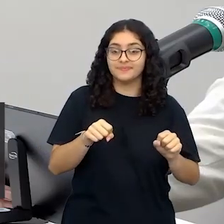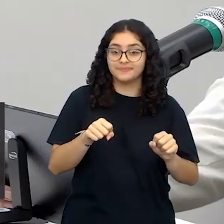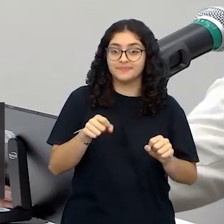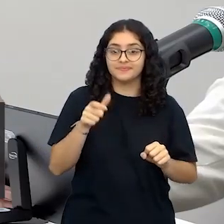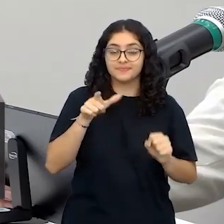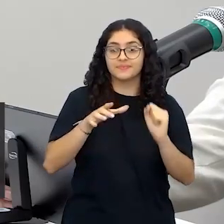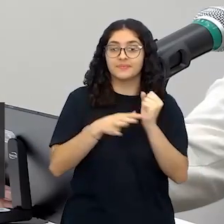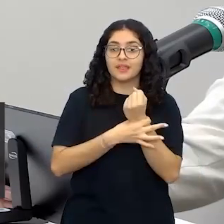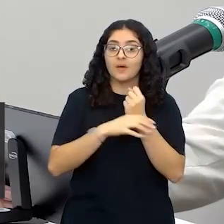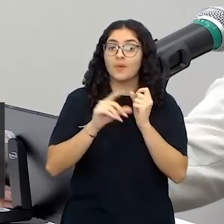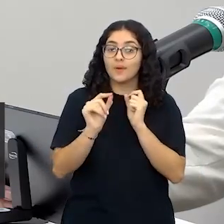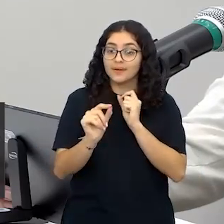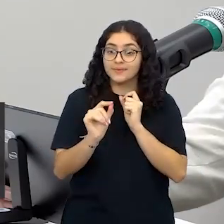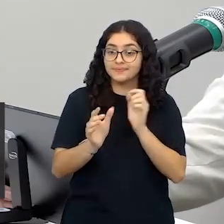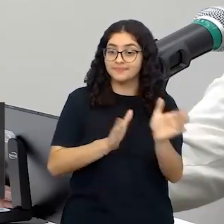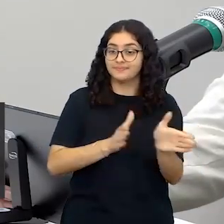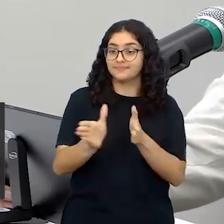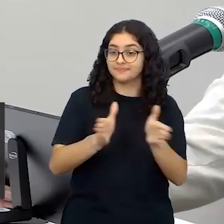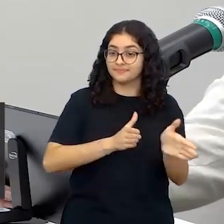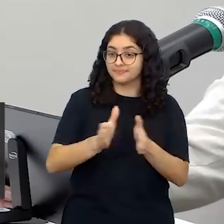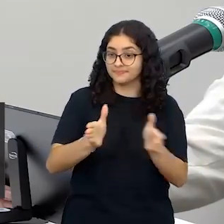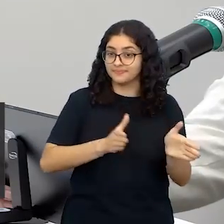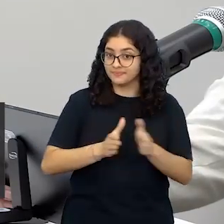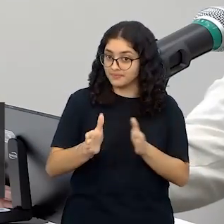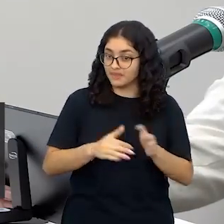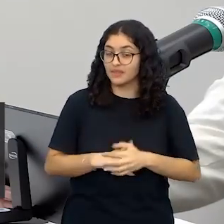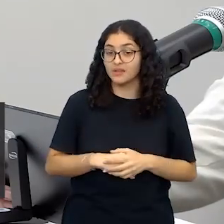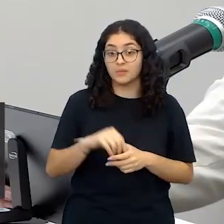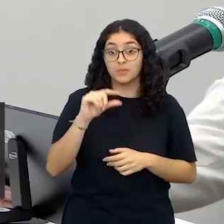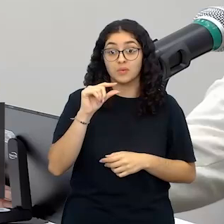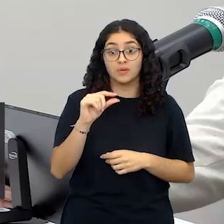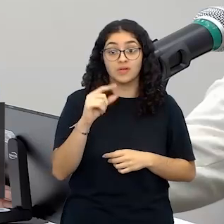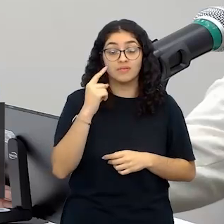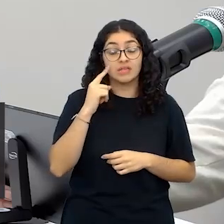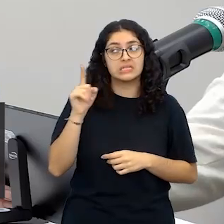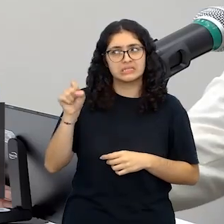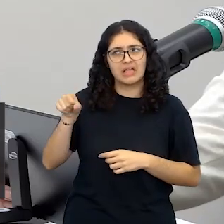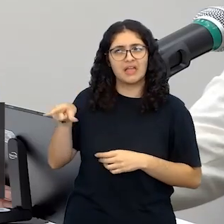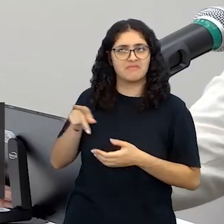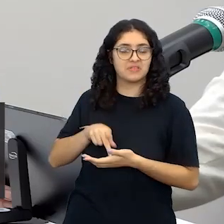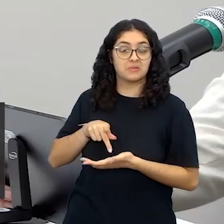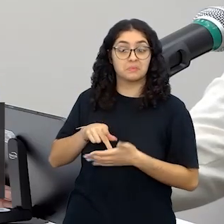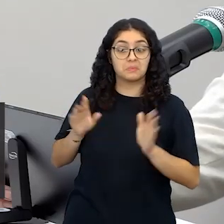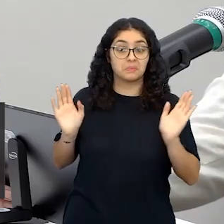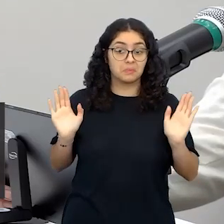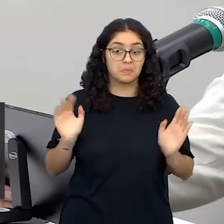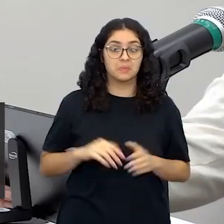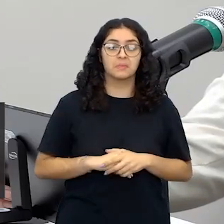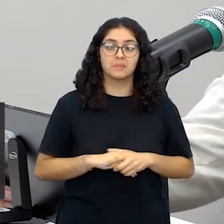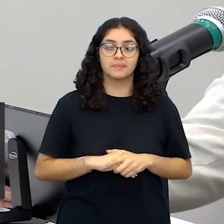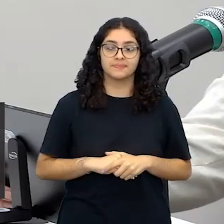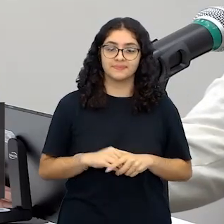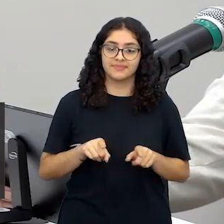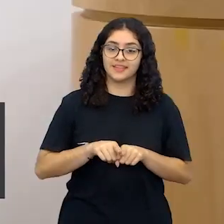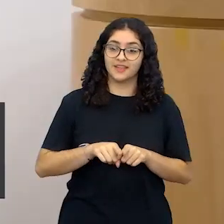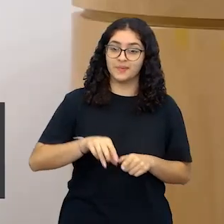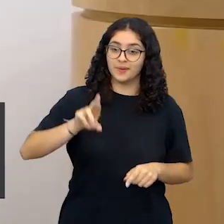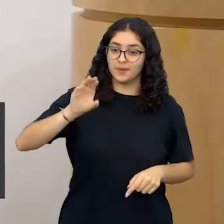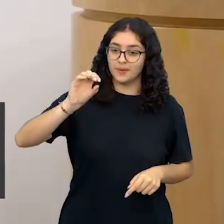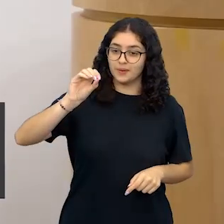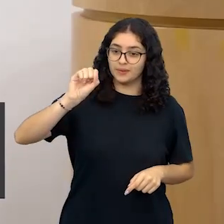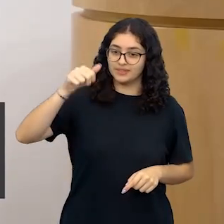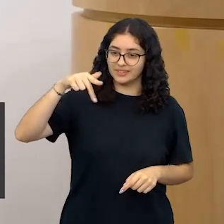a acessibilidade. Vamos ver daqui a pouco com a Tânia se é isso mesmo. Aqui também tem com a